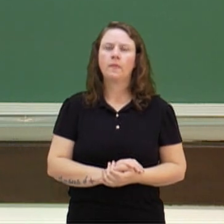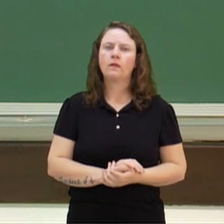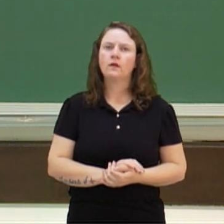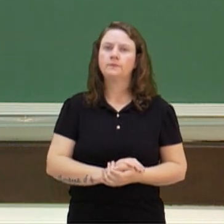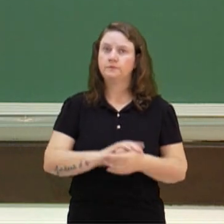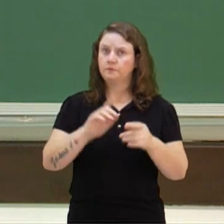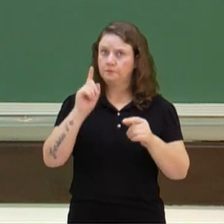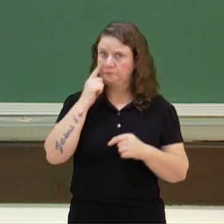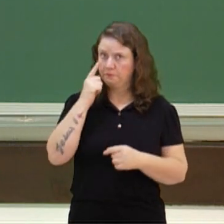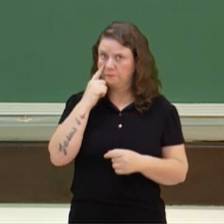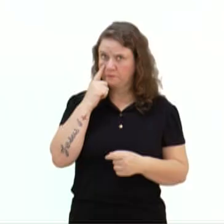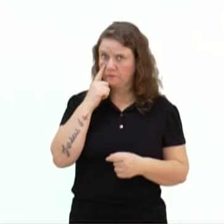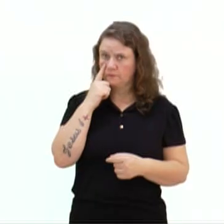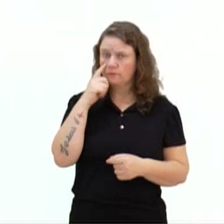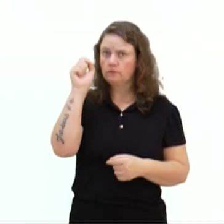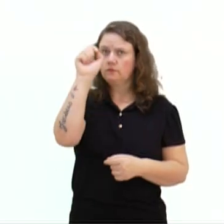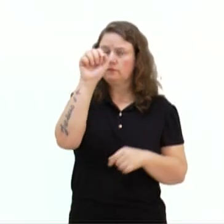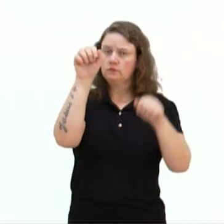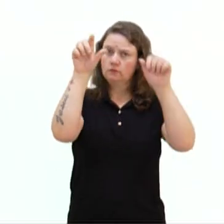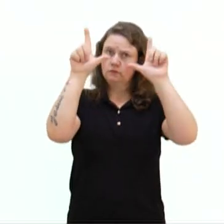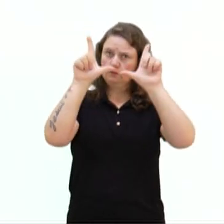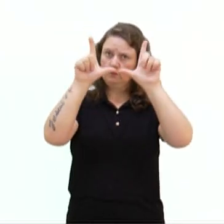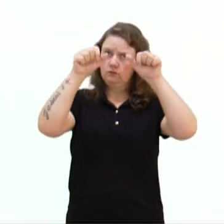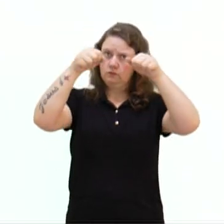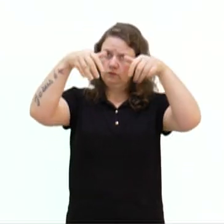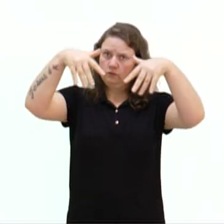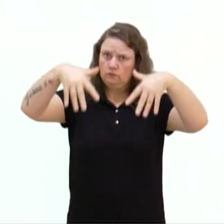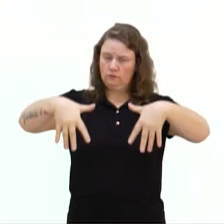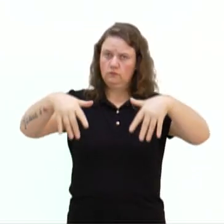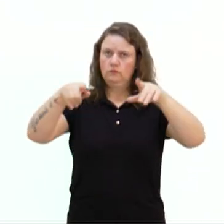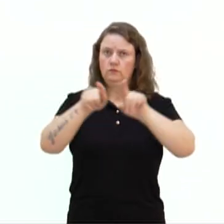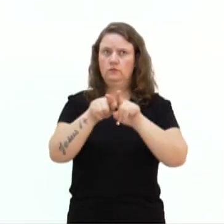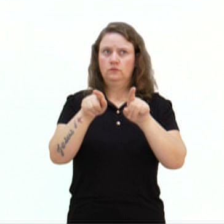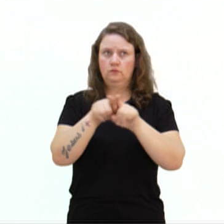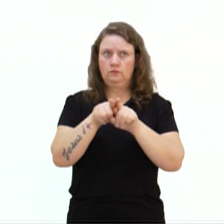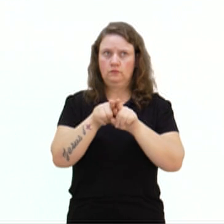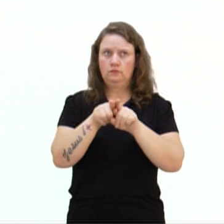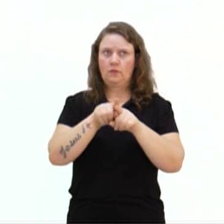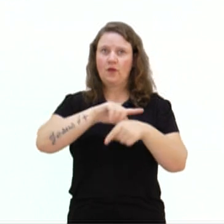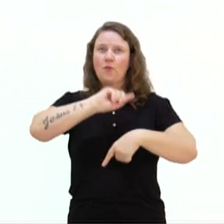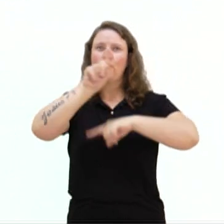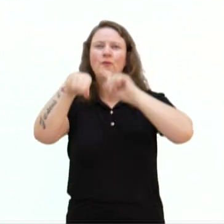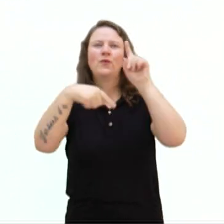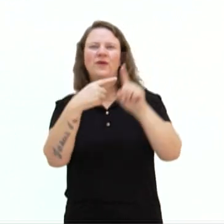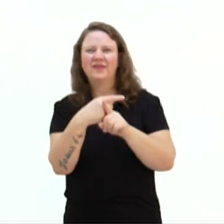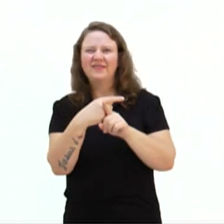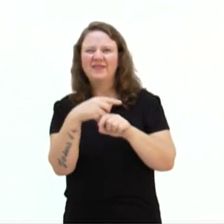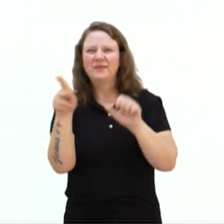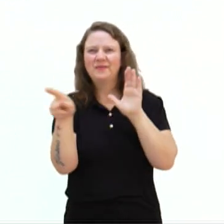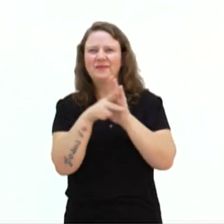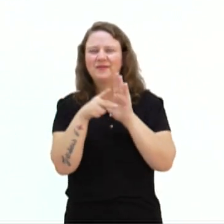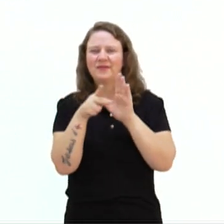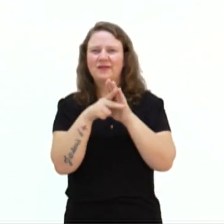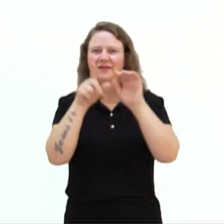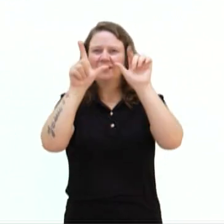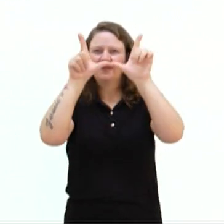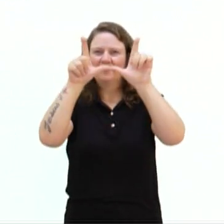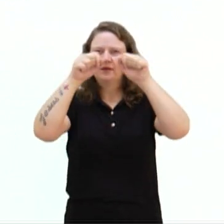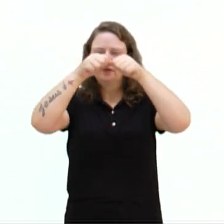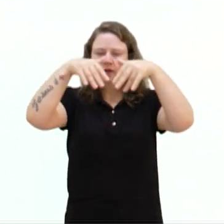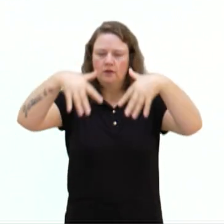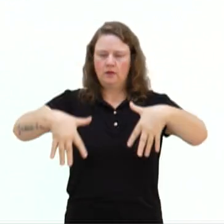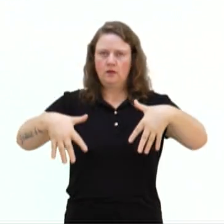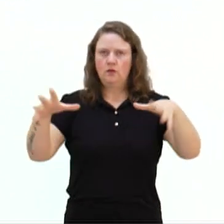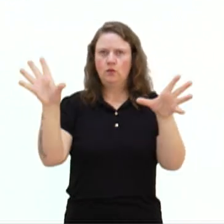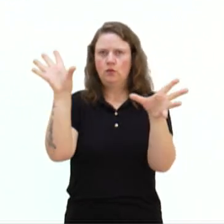Então, olhe lá. Um mapa conceitual do mapa conceitual. Que interessante, né? Um mapa conceitual mais resumido